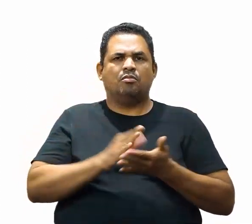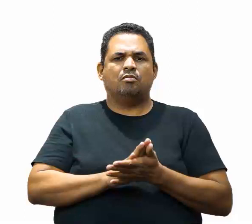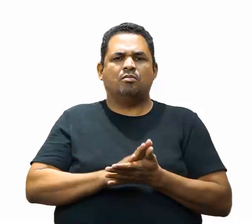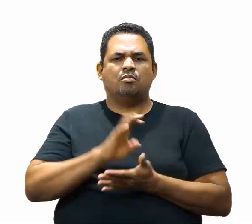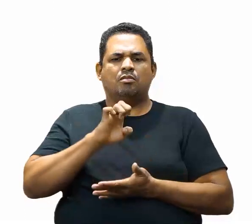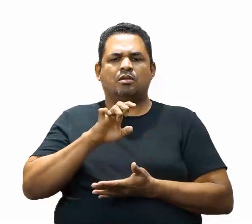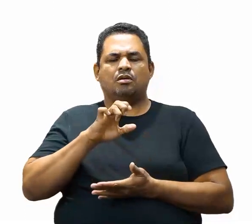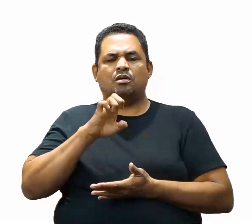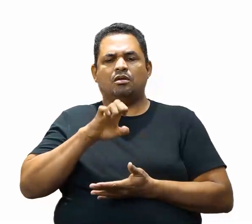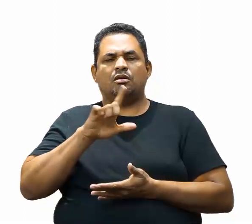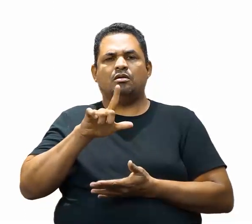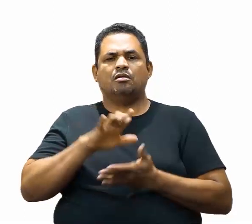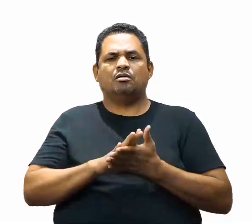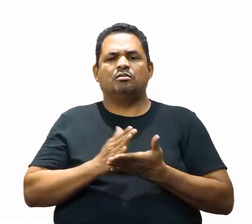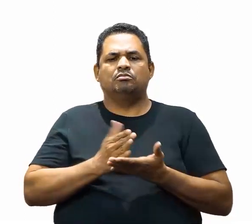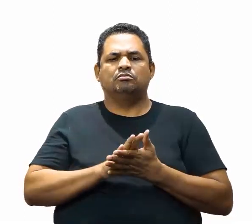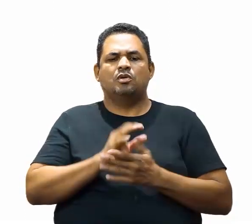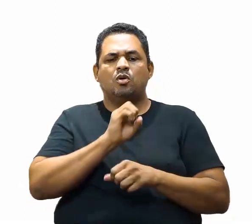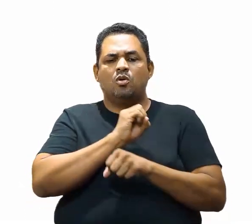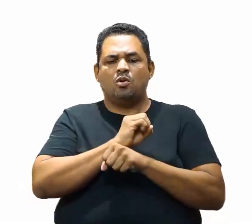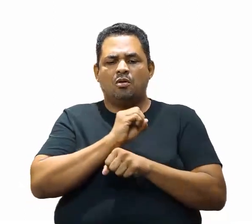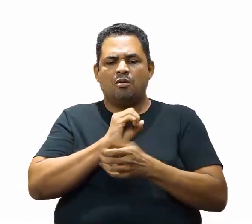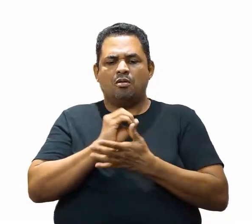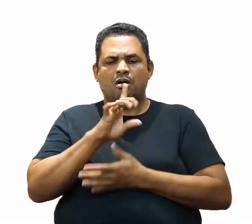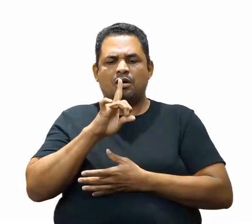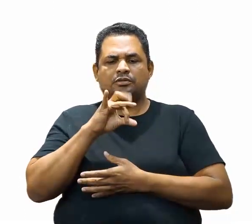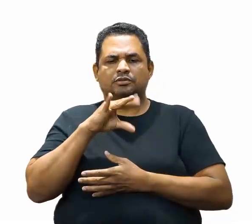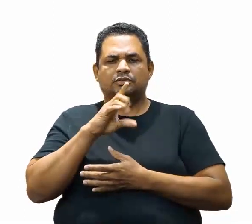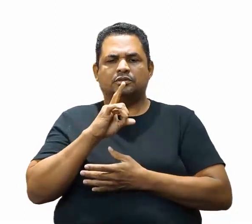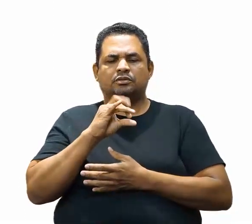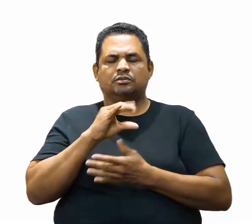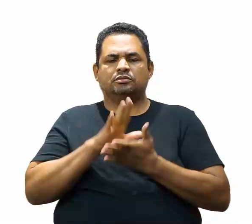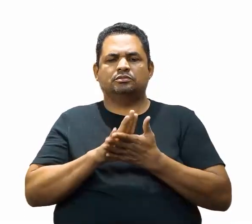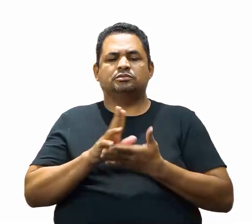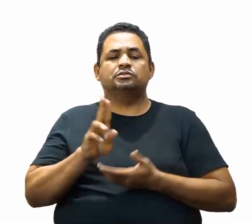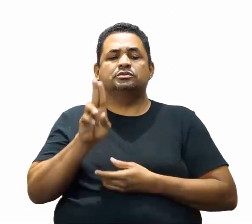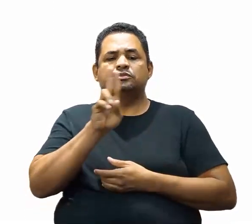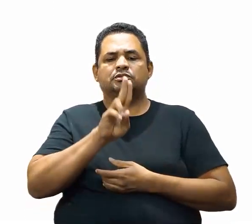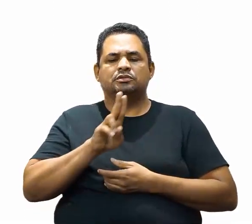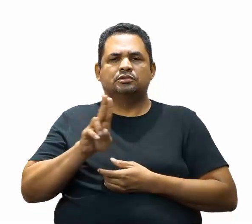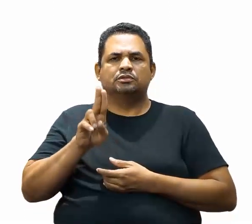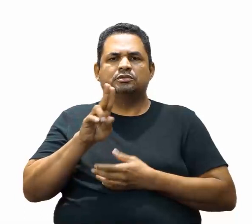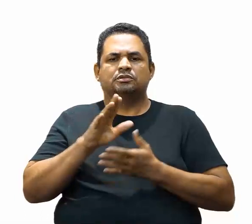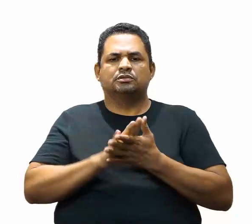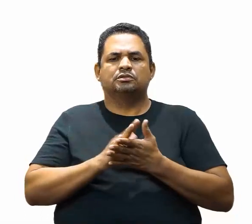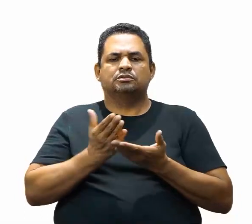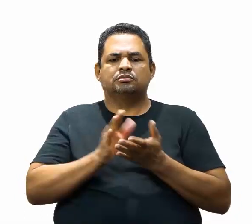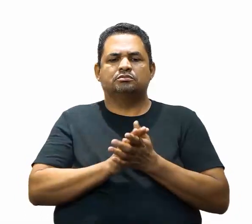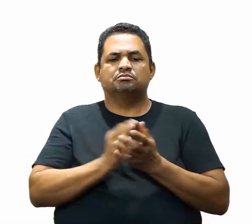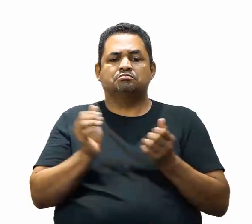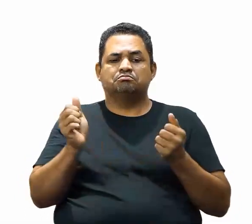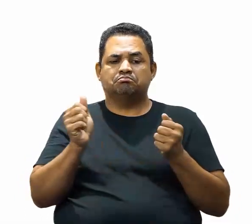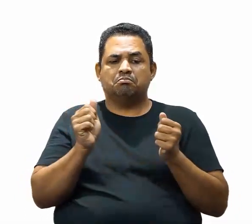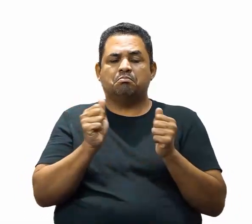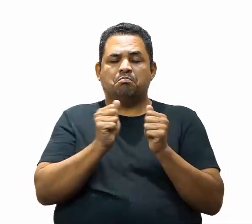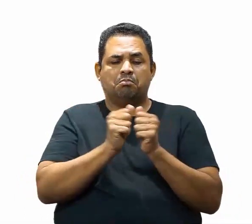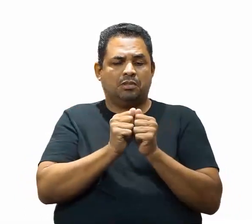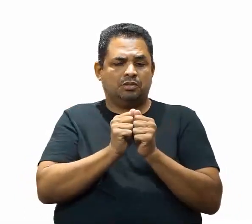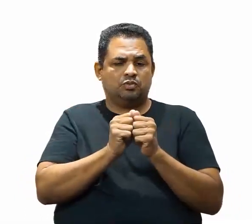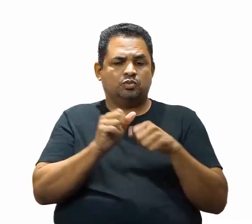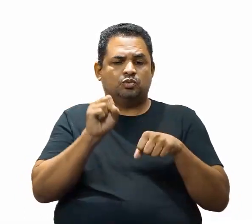artigo definido ou determinante, ele é utilizado diante do próprio substantivo. Sim, então, masculino